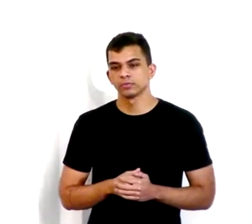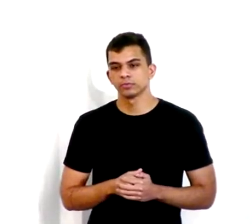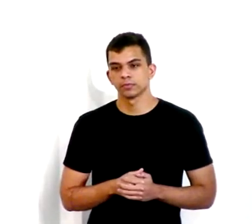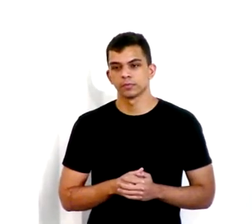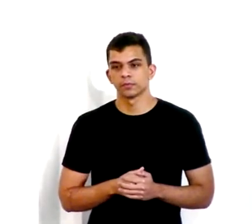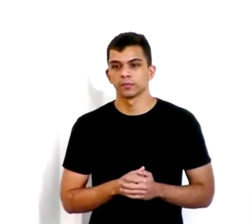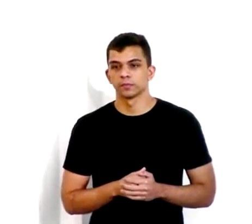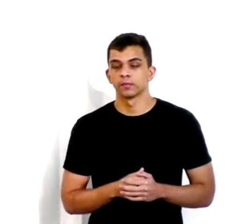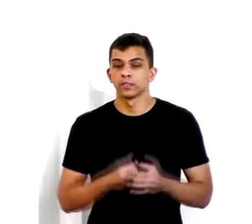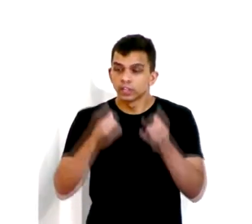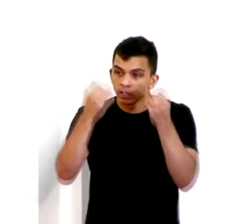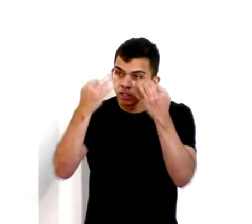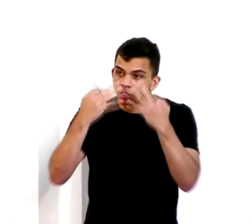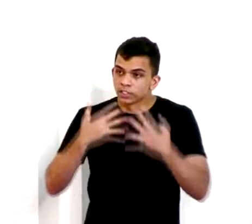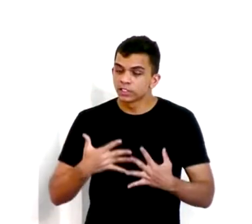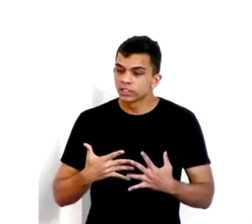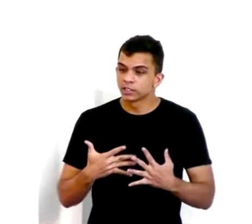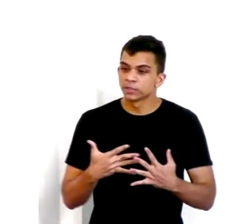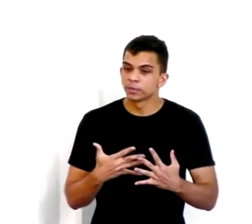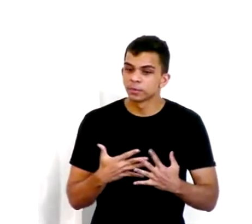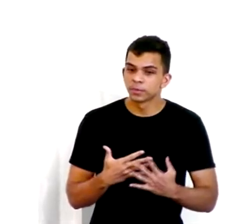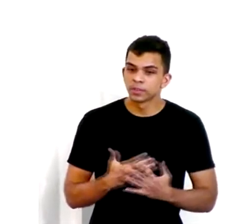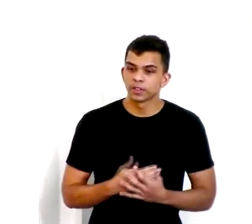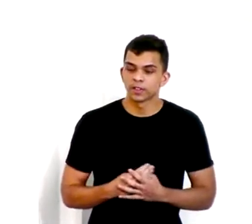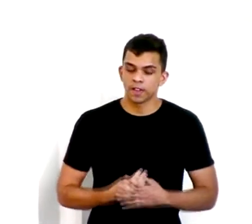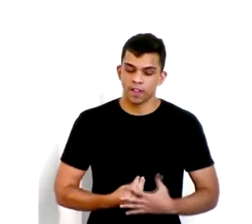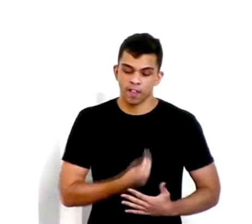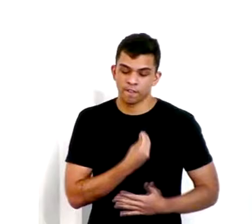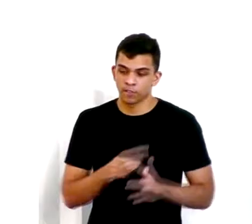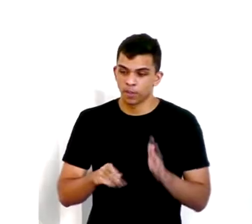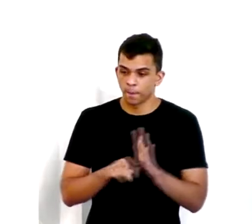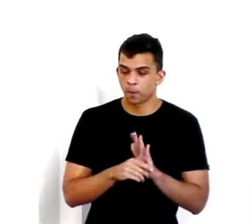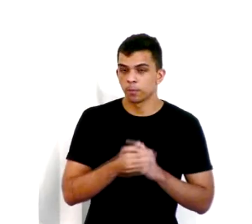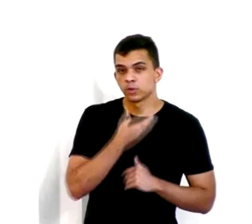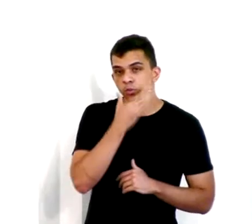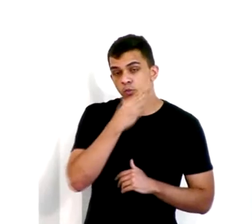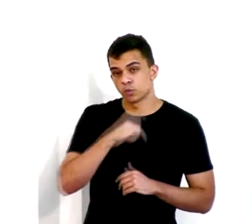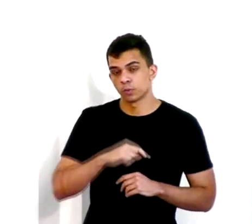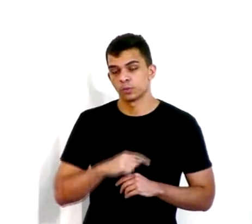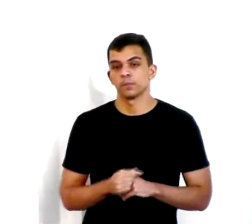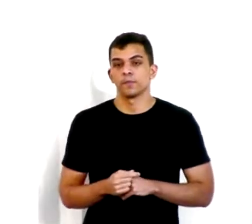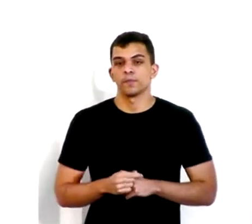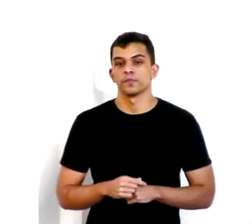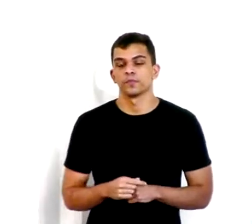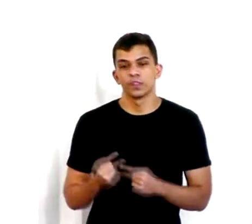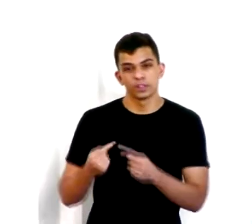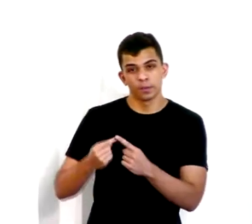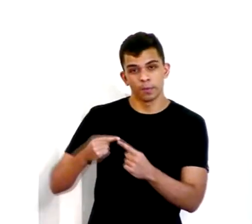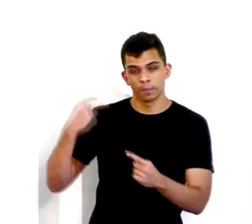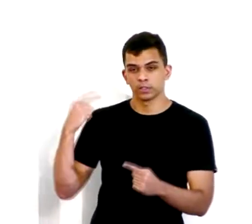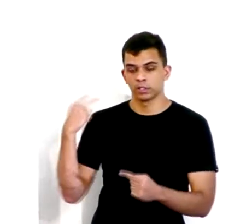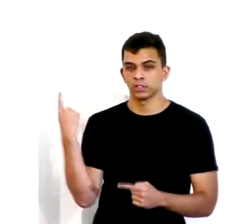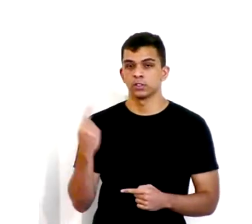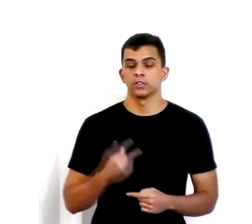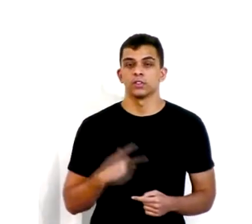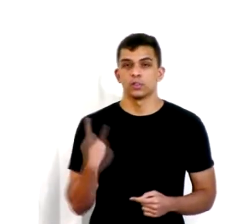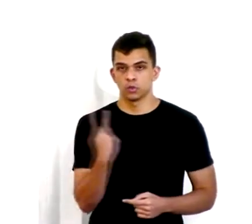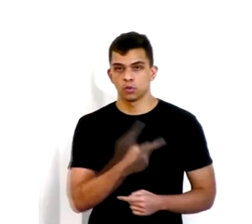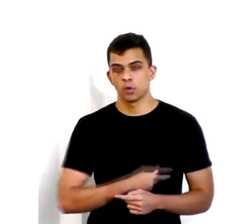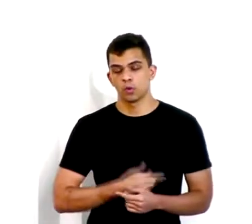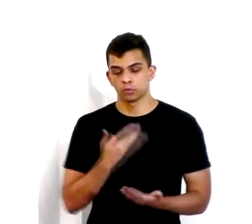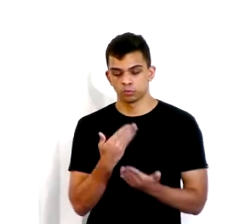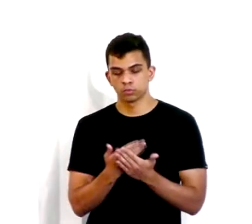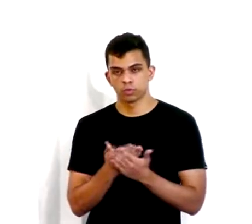para nos trazer a vida de um homem, que nós estudamos na última semana. Um homem de Deus. Um homem que